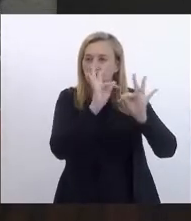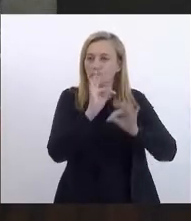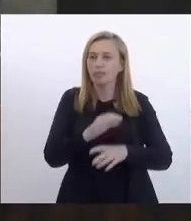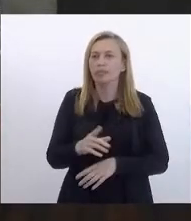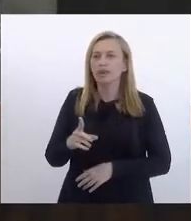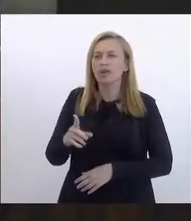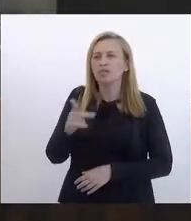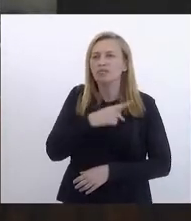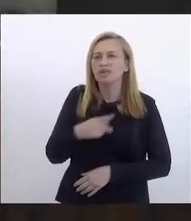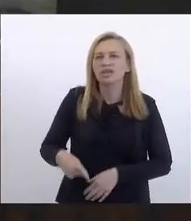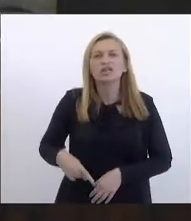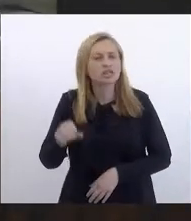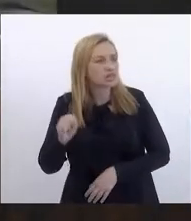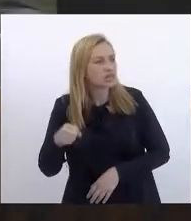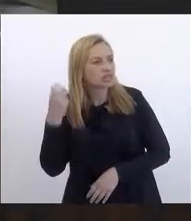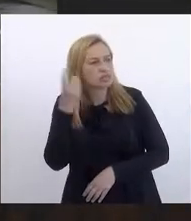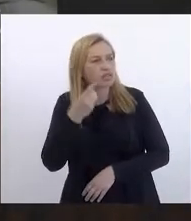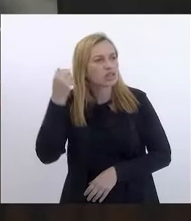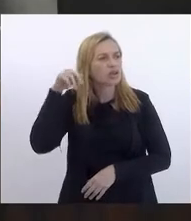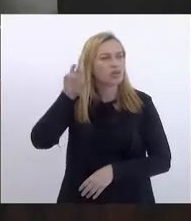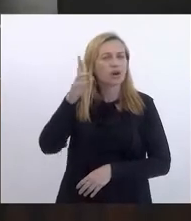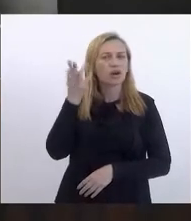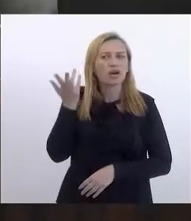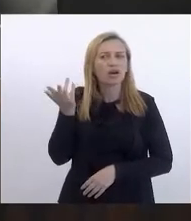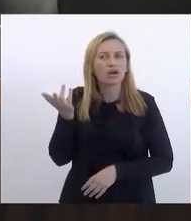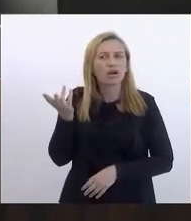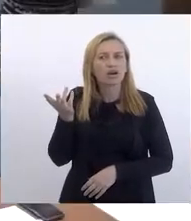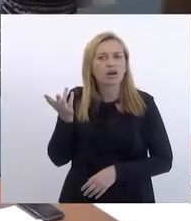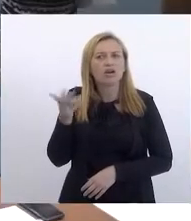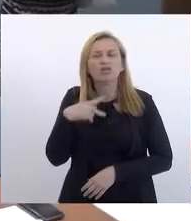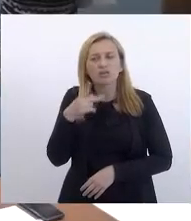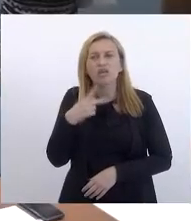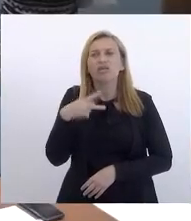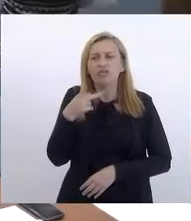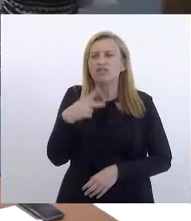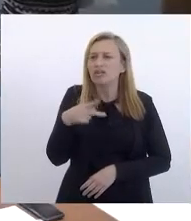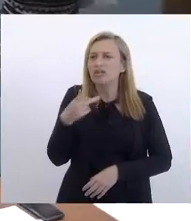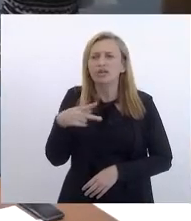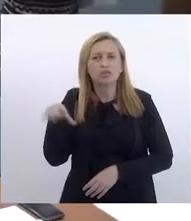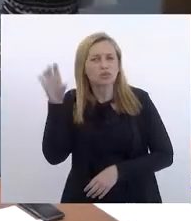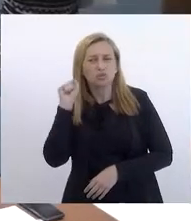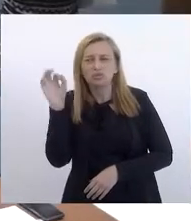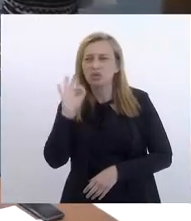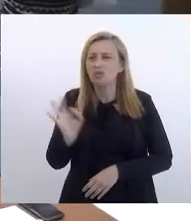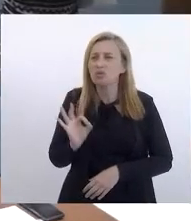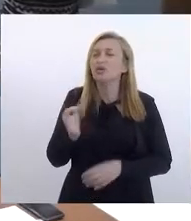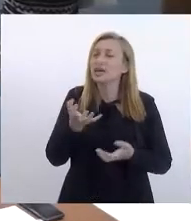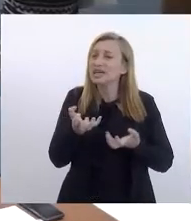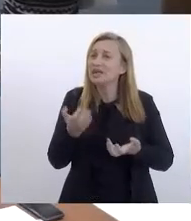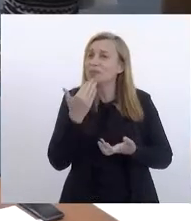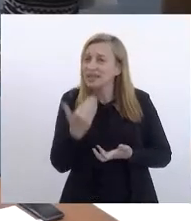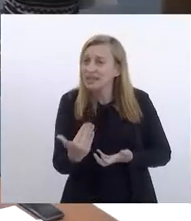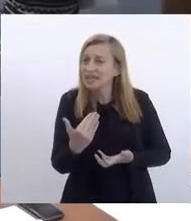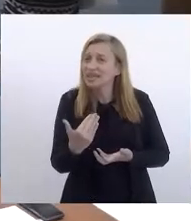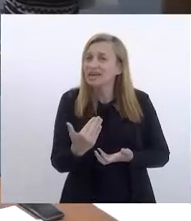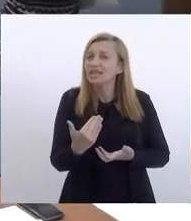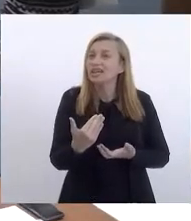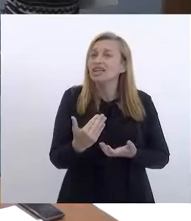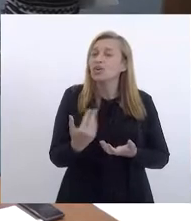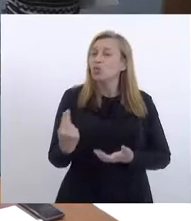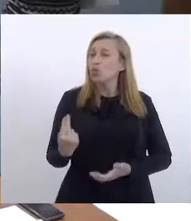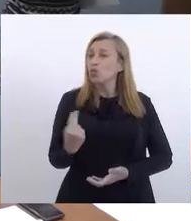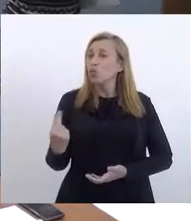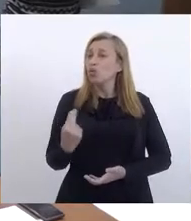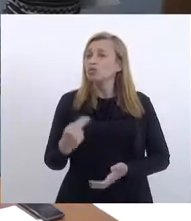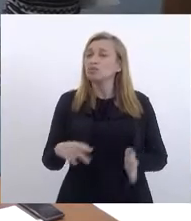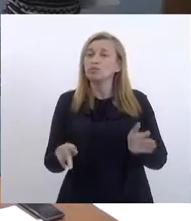Presidente. Sim, deputado Eliomar. Presidente. Eu estou falando há muito tempo, não sei se você está me ouvindo, é que eu queria pedir a qual autoria